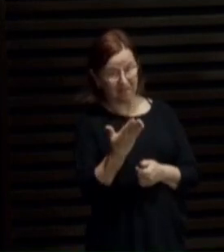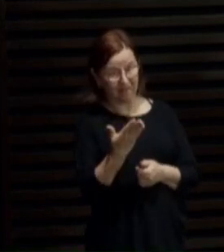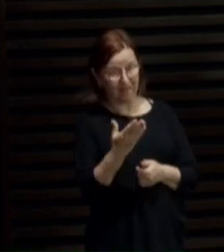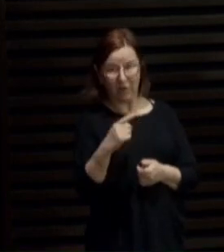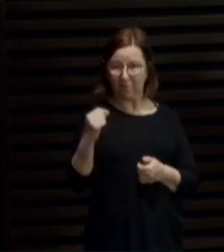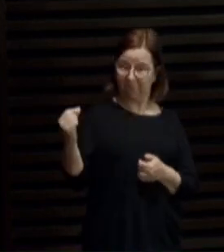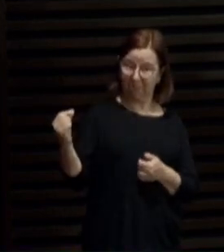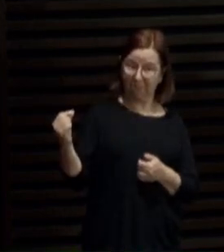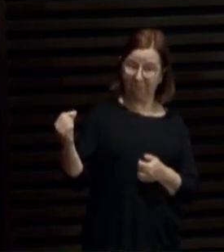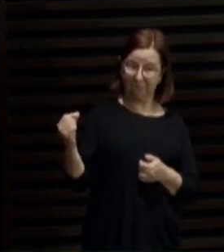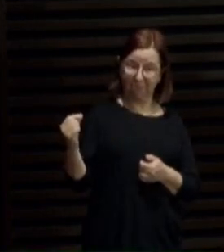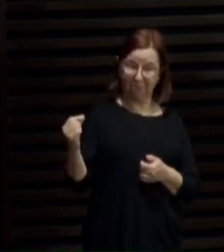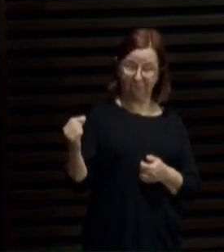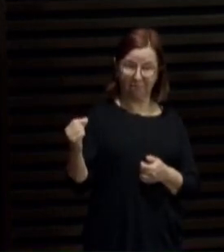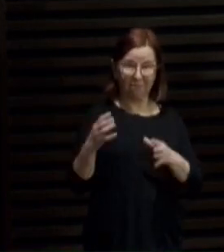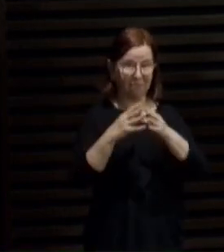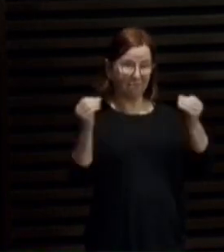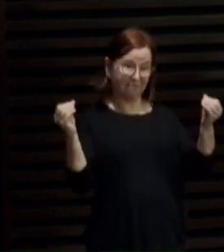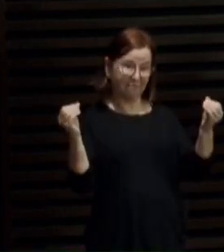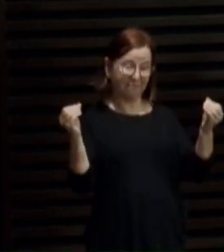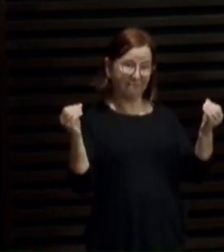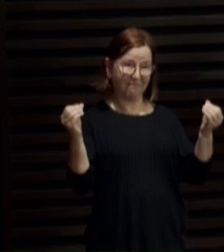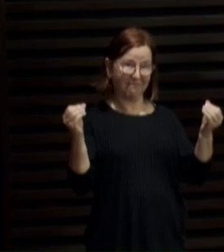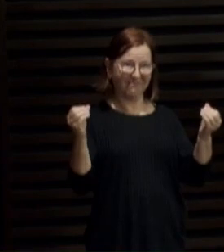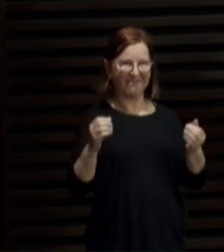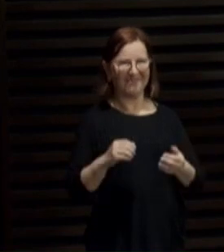Sumiu! Evaporou?